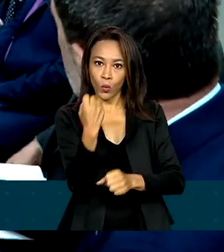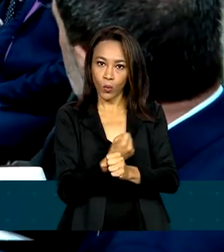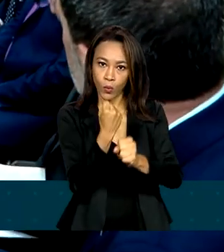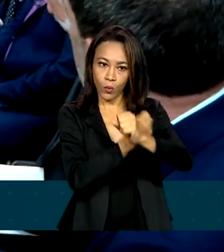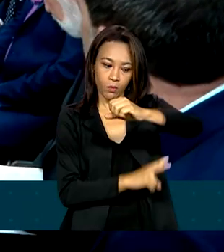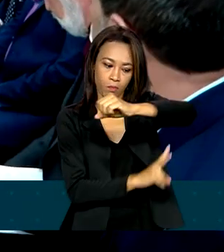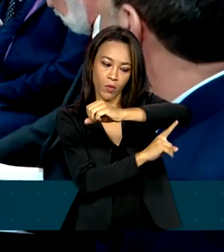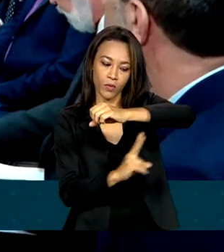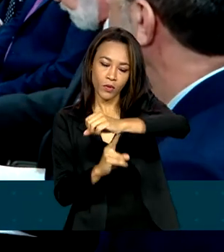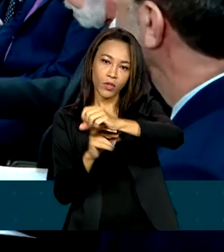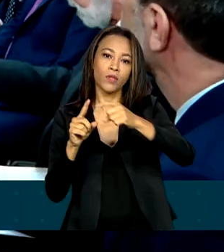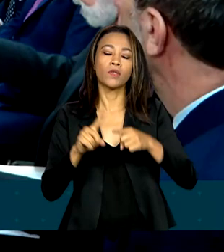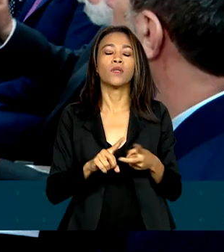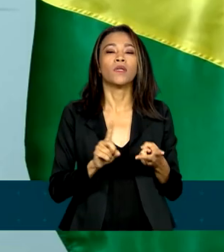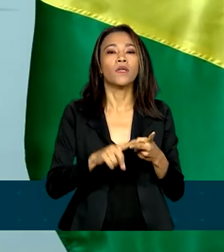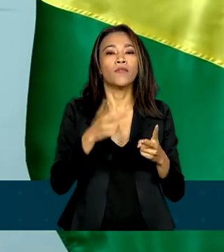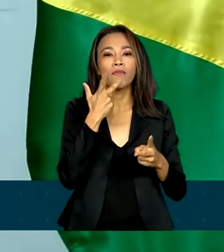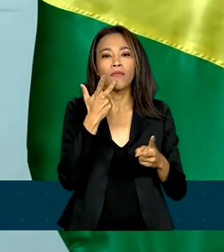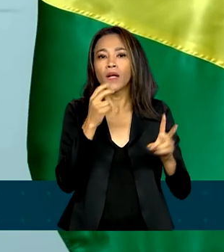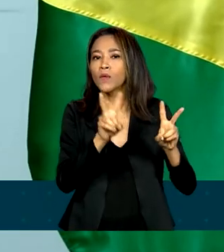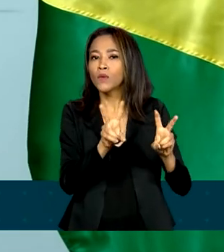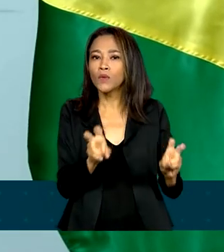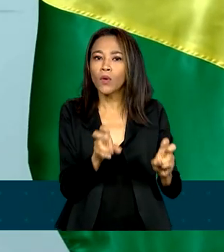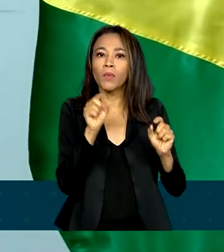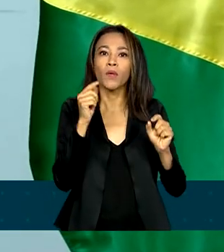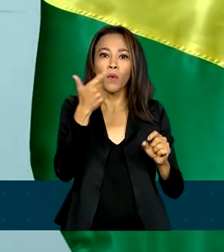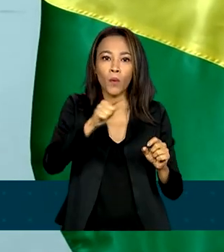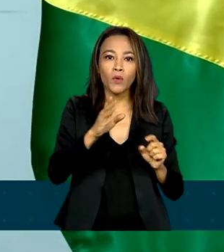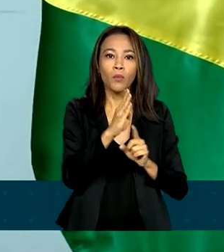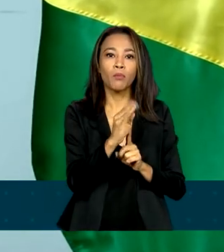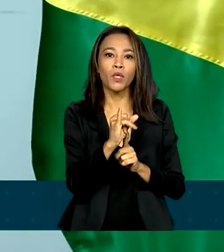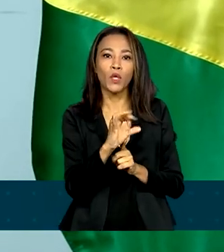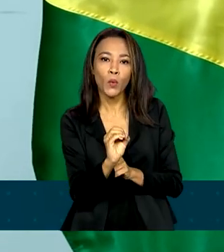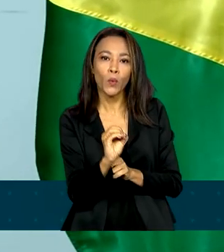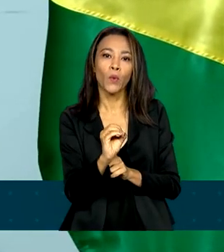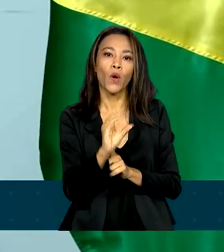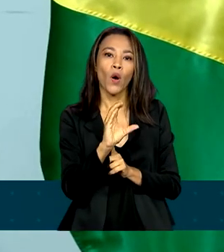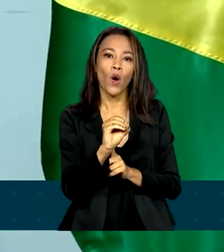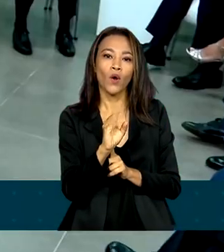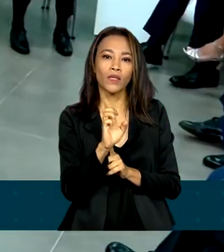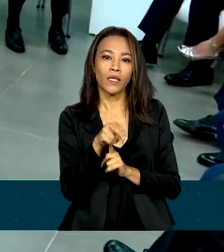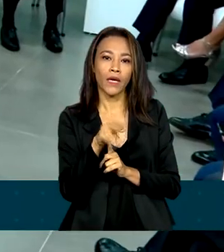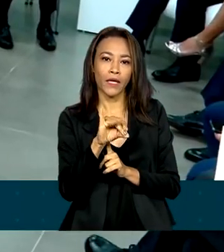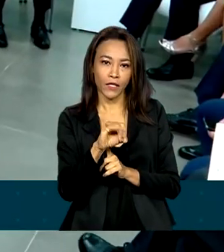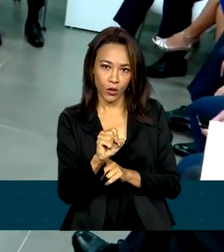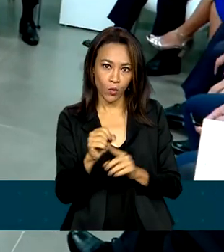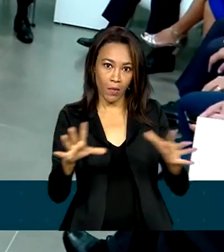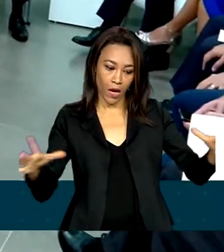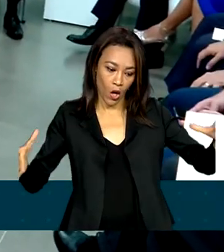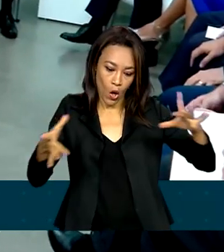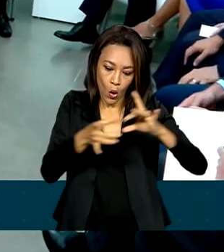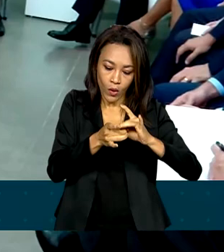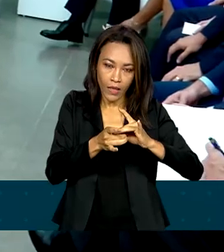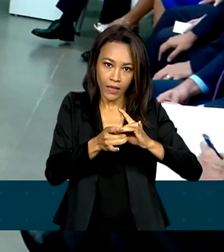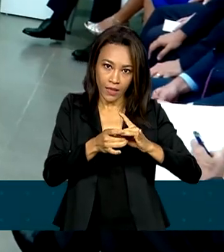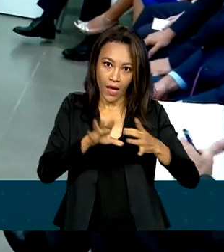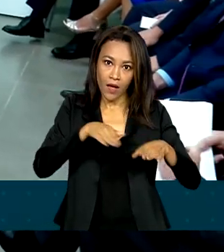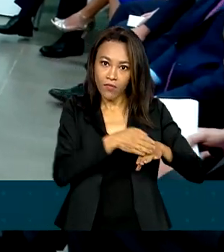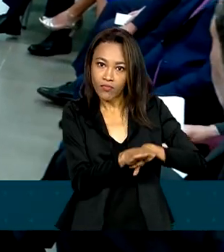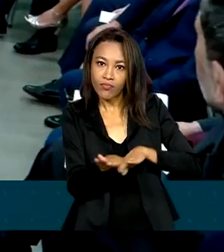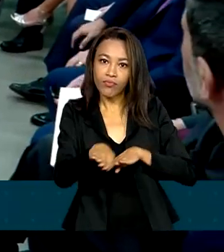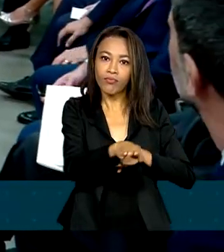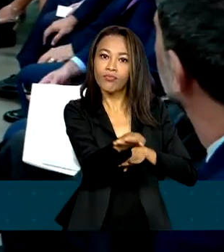o Paraguai, e falaram também sobre o Corredor Bioceânico, uma autovia para conectar por terra os